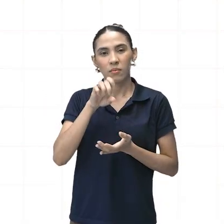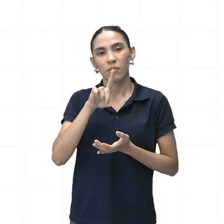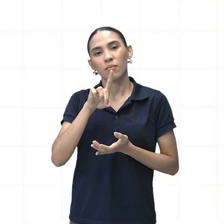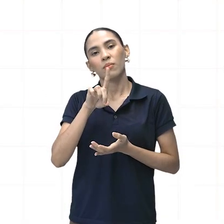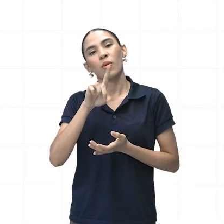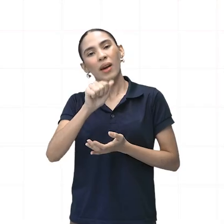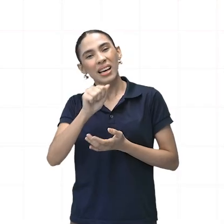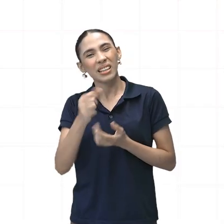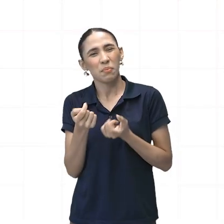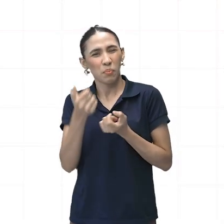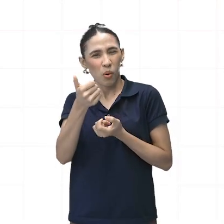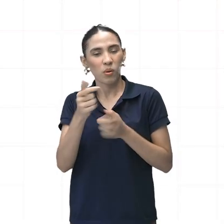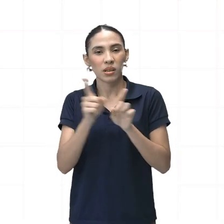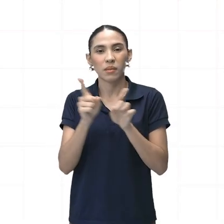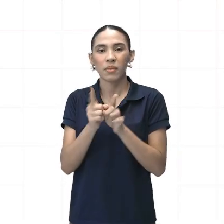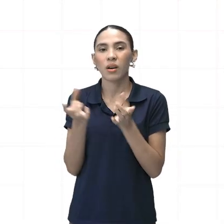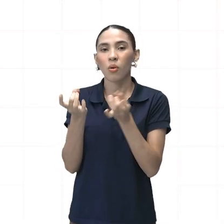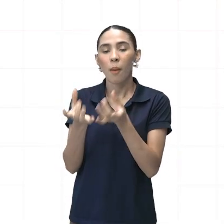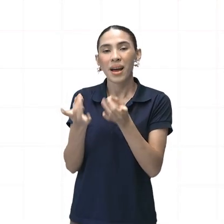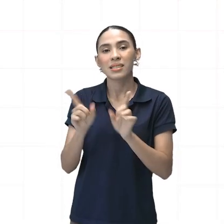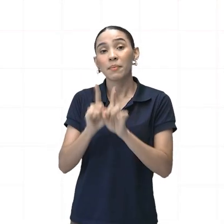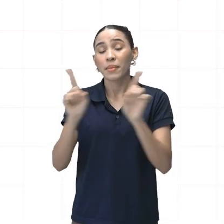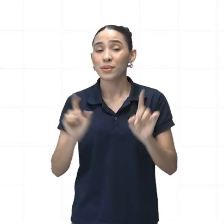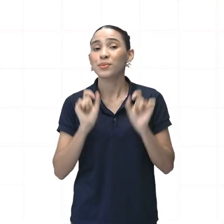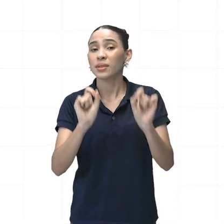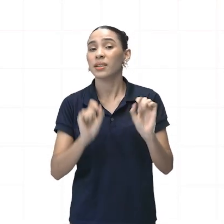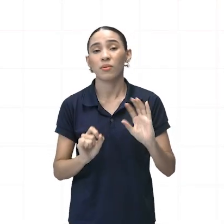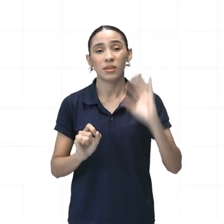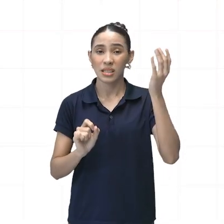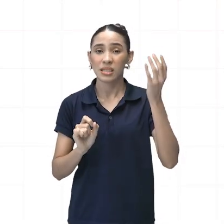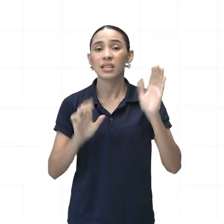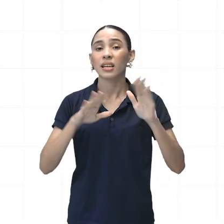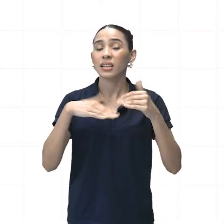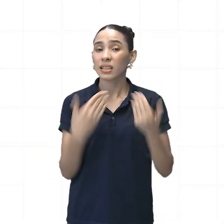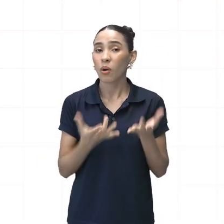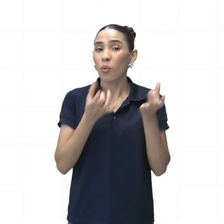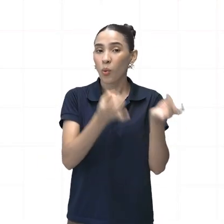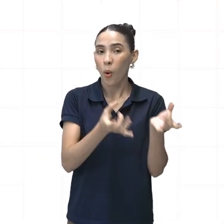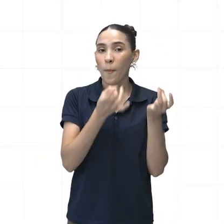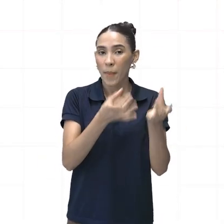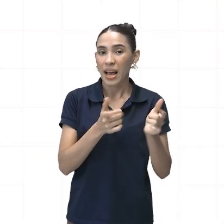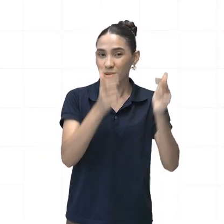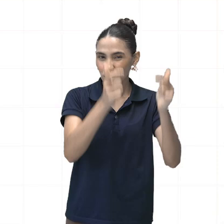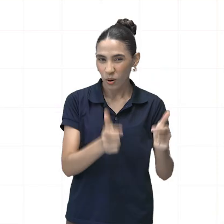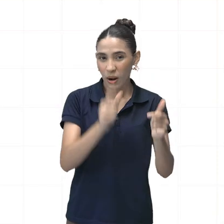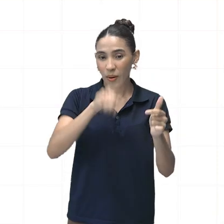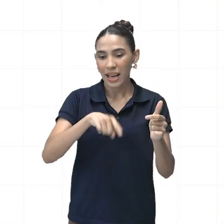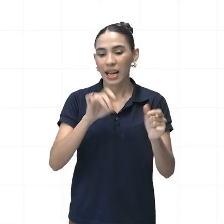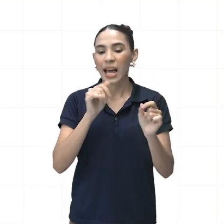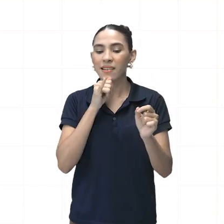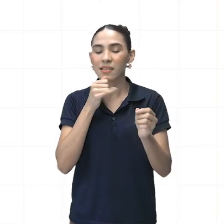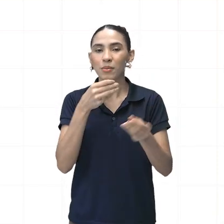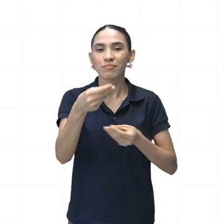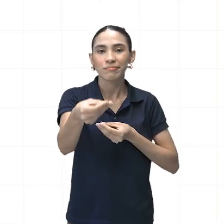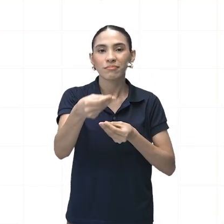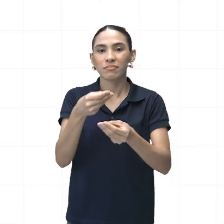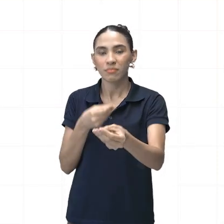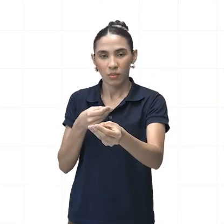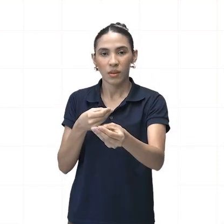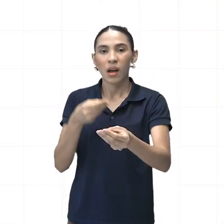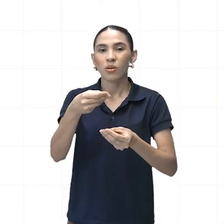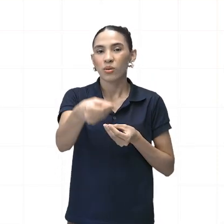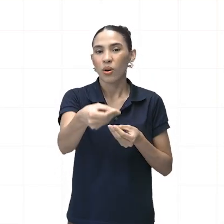e comércio. Mas o que ocorria, né? O comércio, gente, era uma troca, tá? Era uma